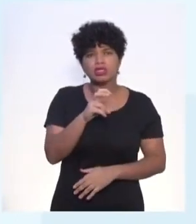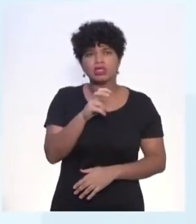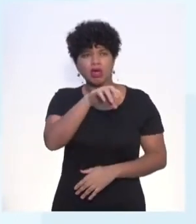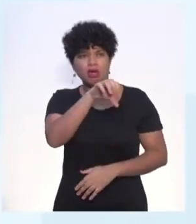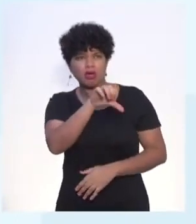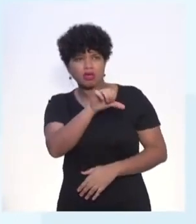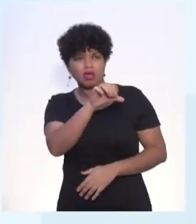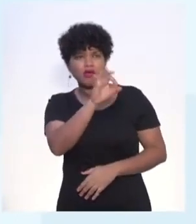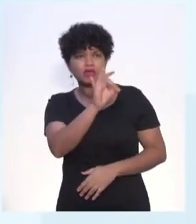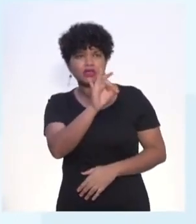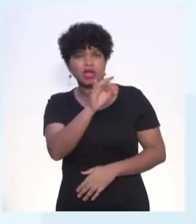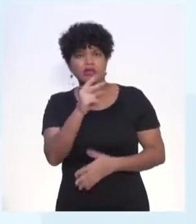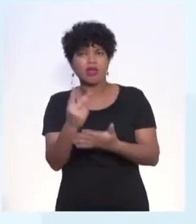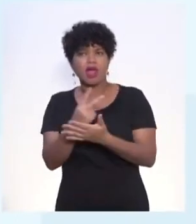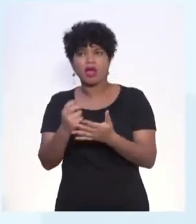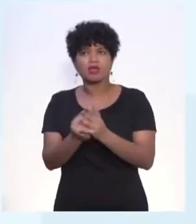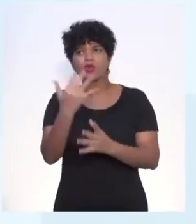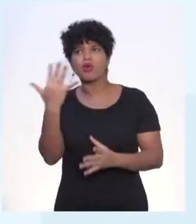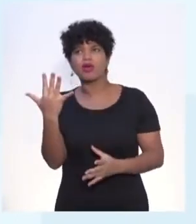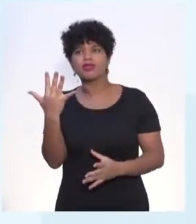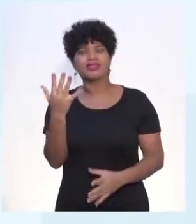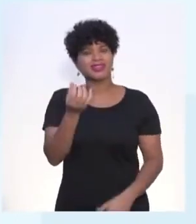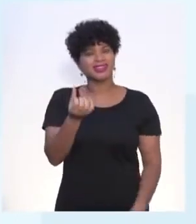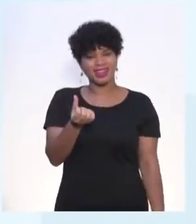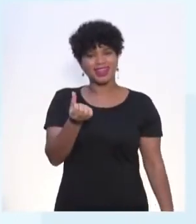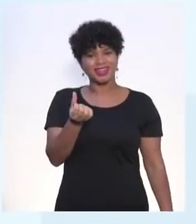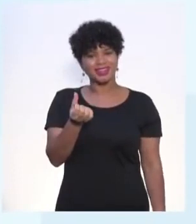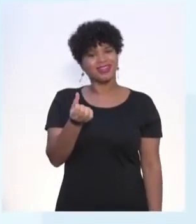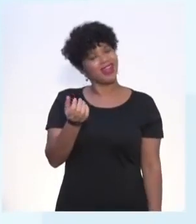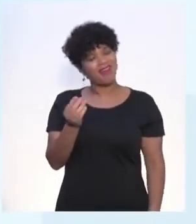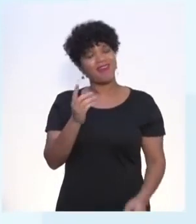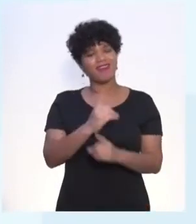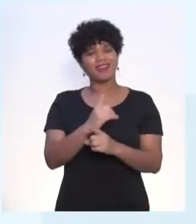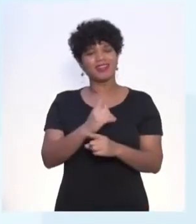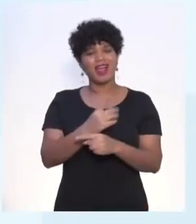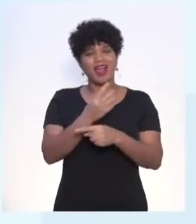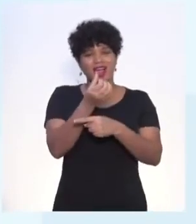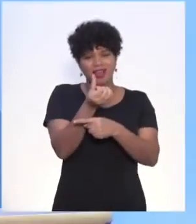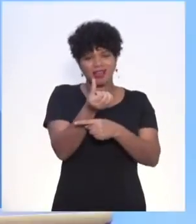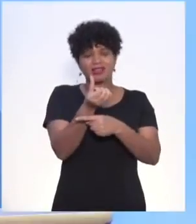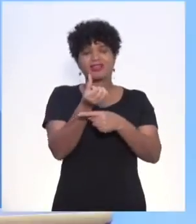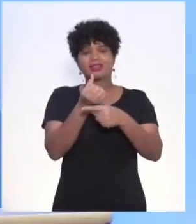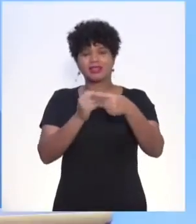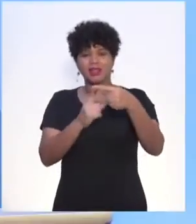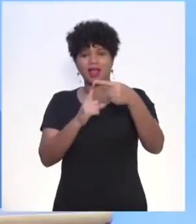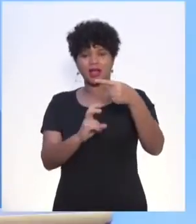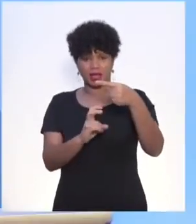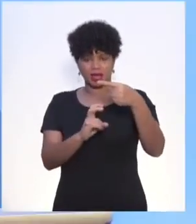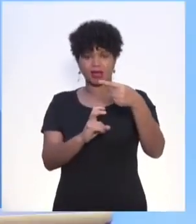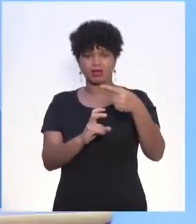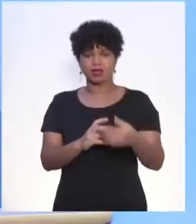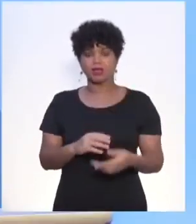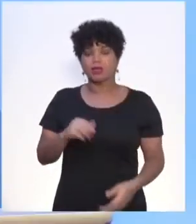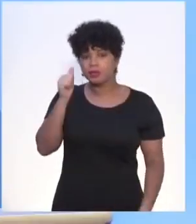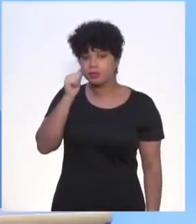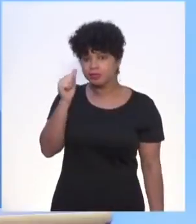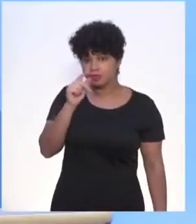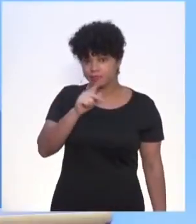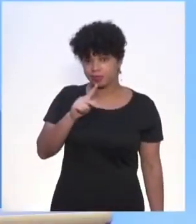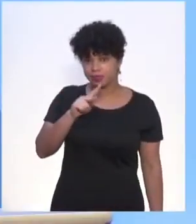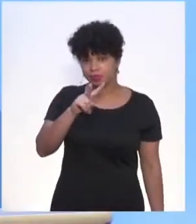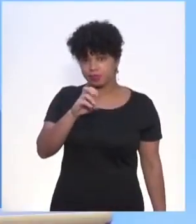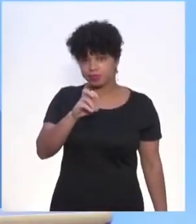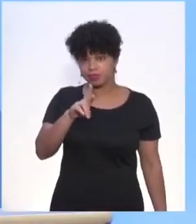arremessos errados Sim. num total de 15. Perfeito. Uma coisa interessante aqui que a professora Vera Cleide disse, né? Ela falou assim que